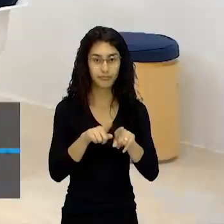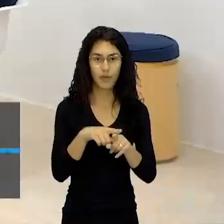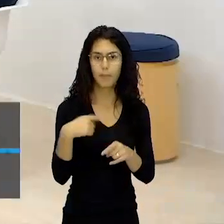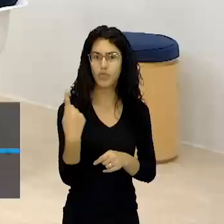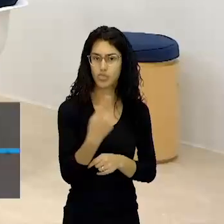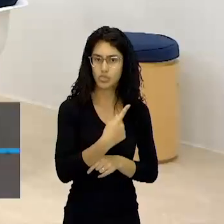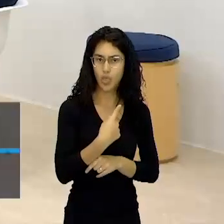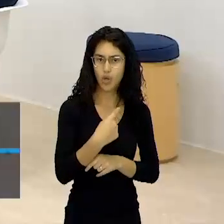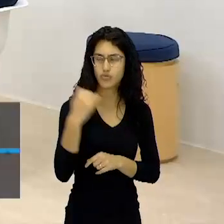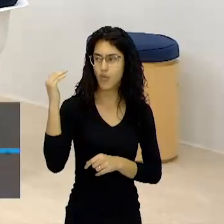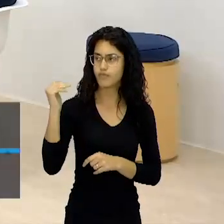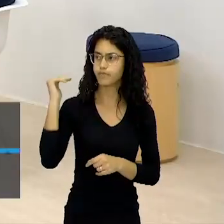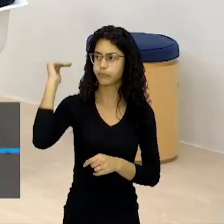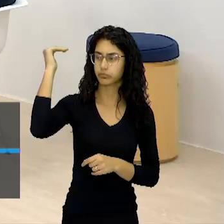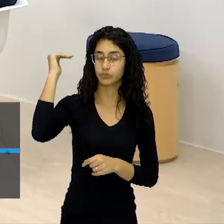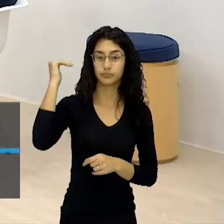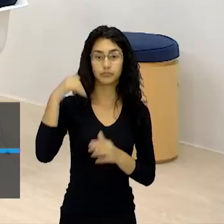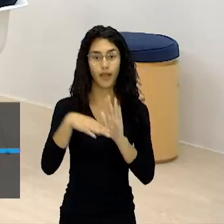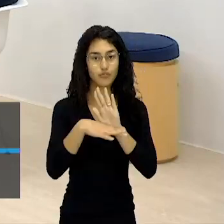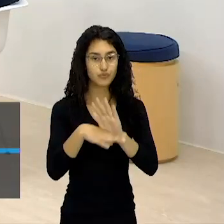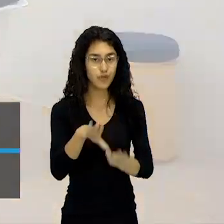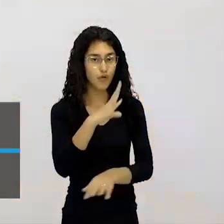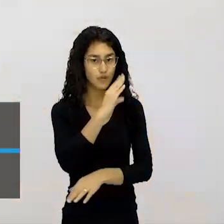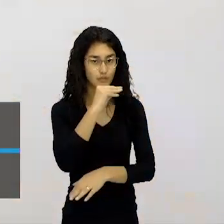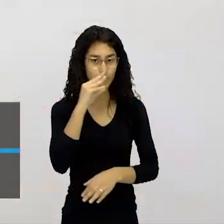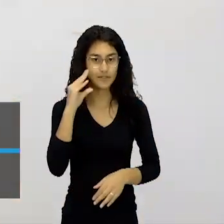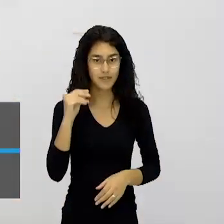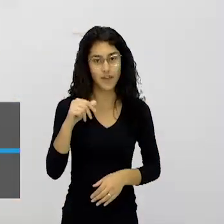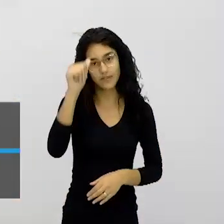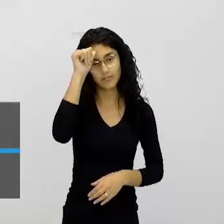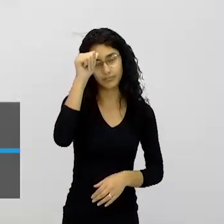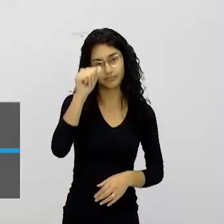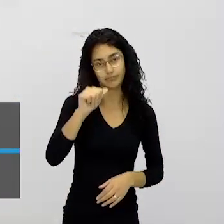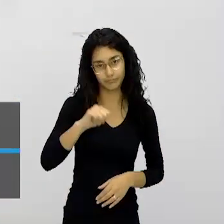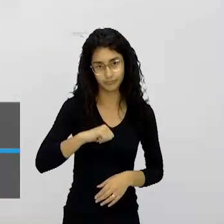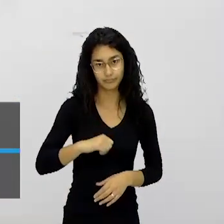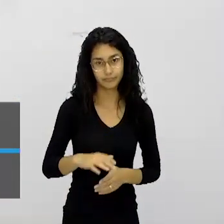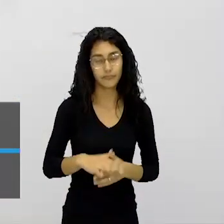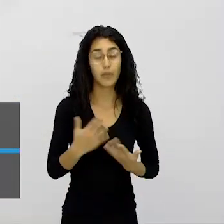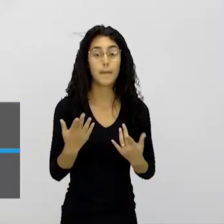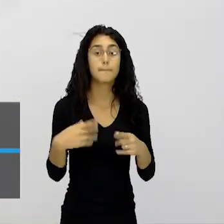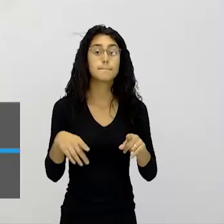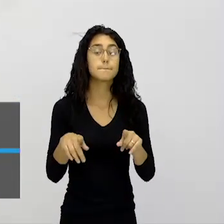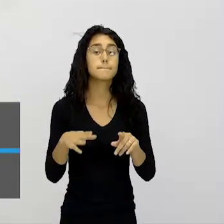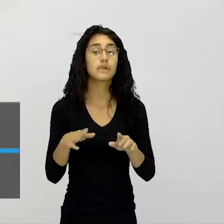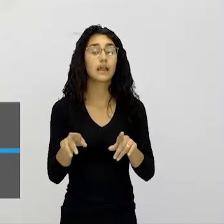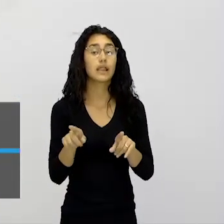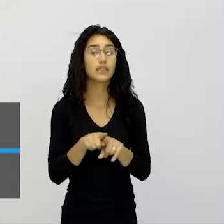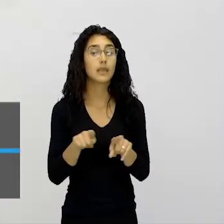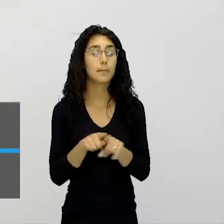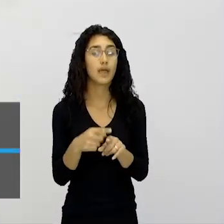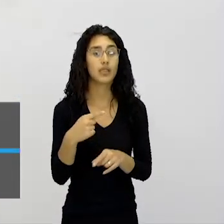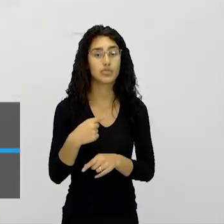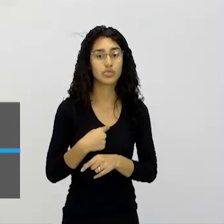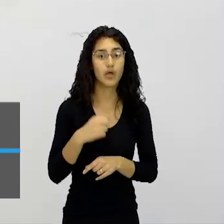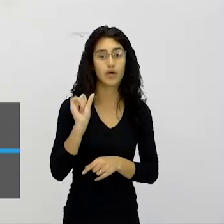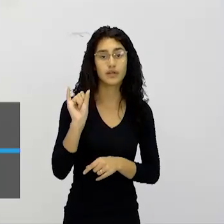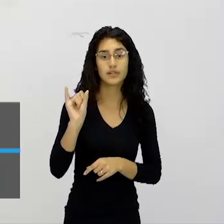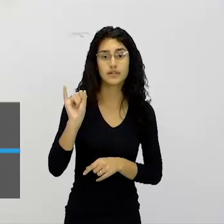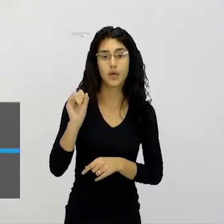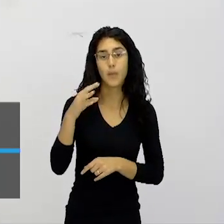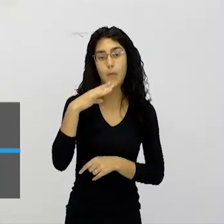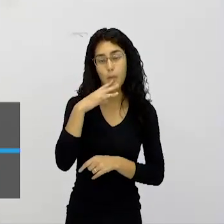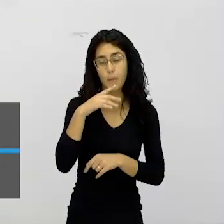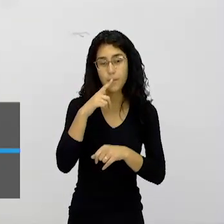despertar, cultivar essa autoconfiança, né? Mesmo que também a gente esteja um pouco inseguro, né? Até porque é